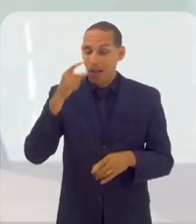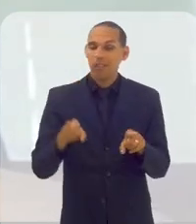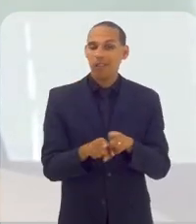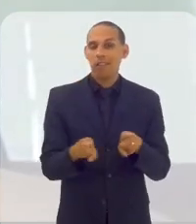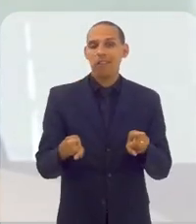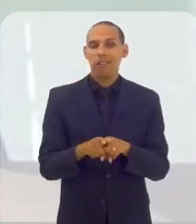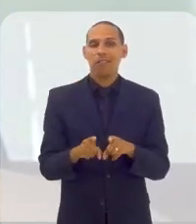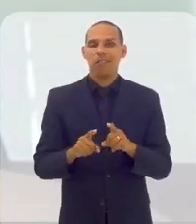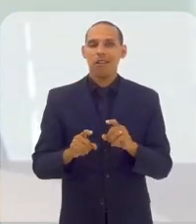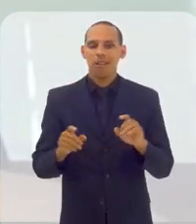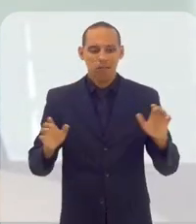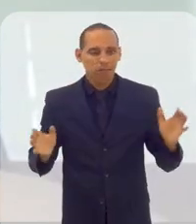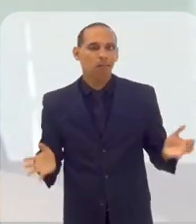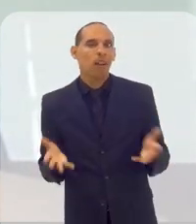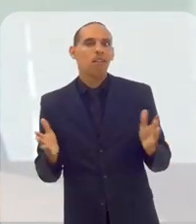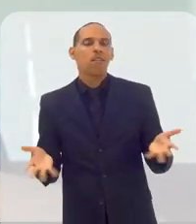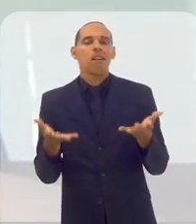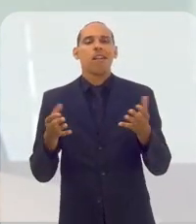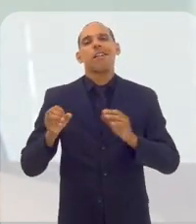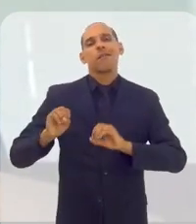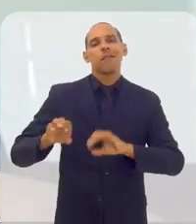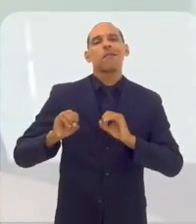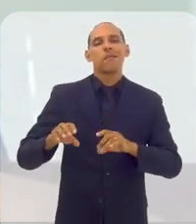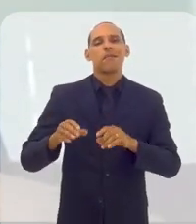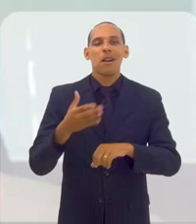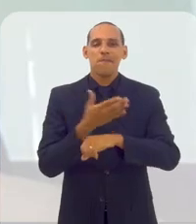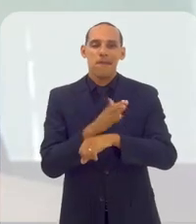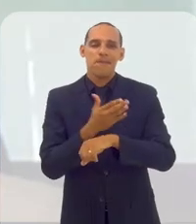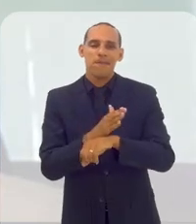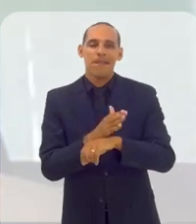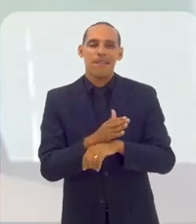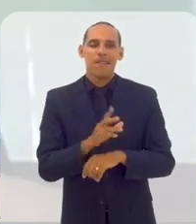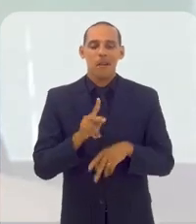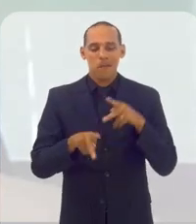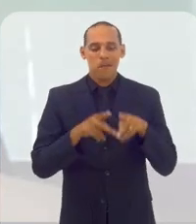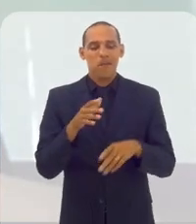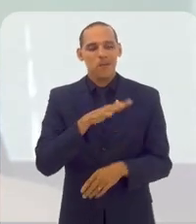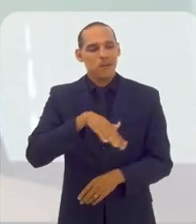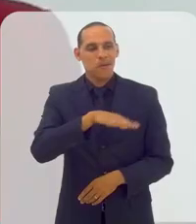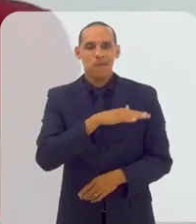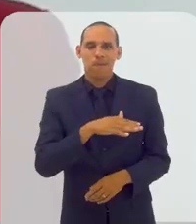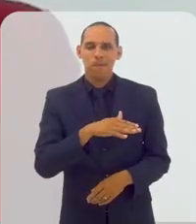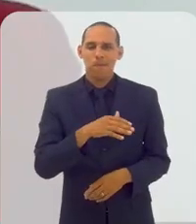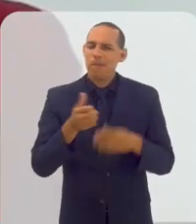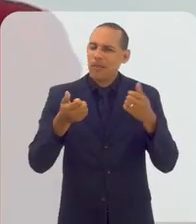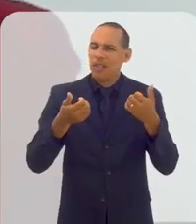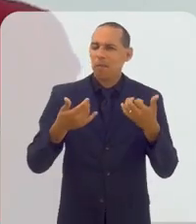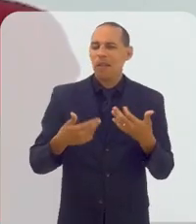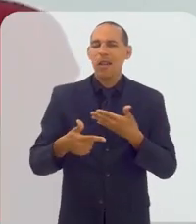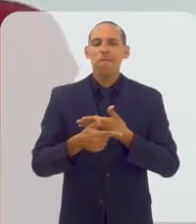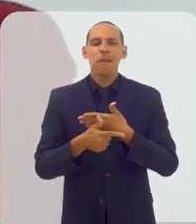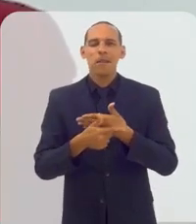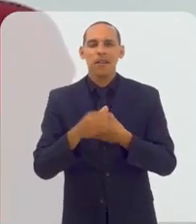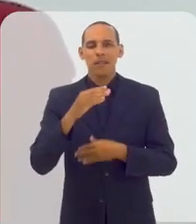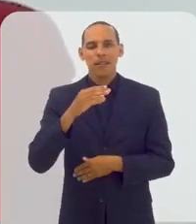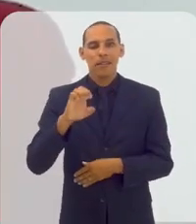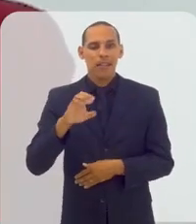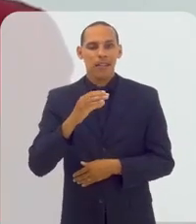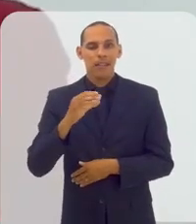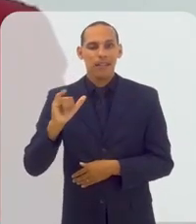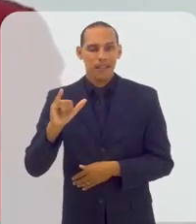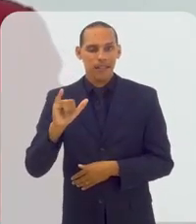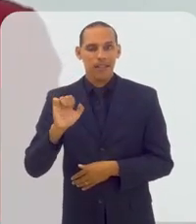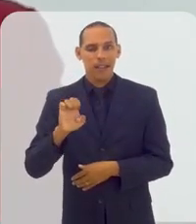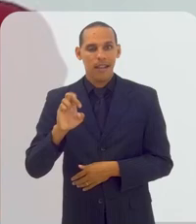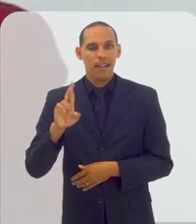para alavancar né a educação e a capacitação do da nossa população conta pra gente um pouquinho sobre o papel do